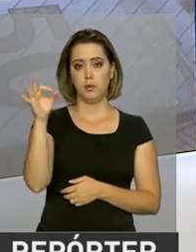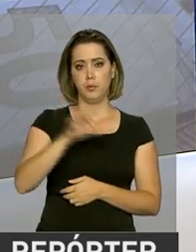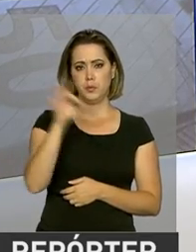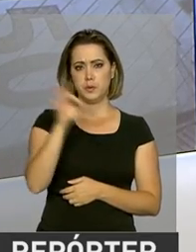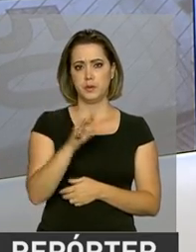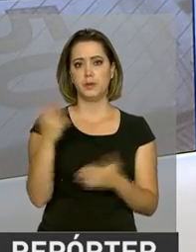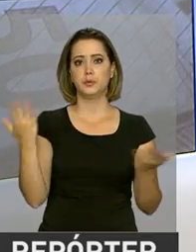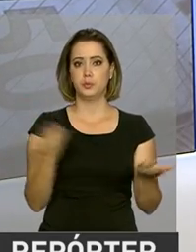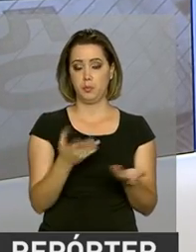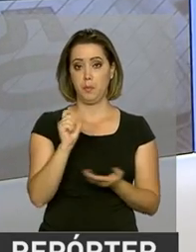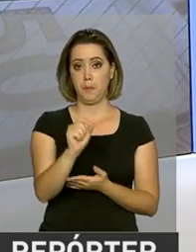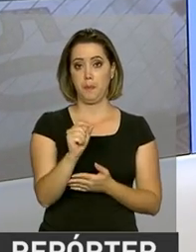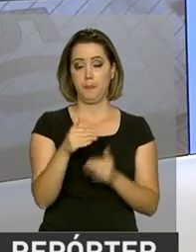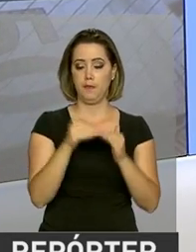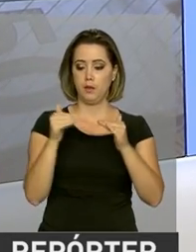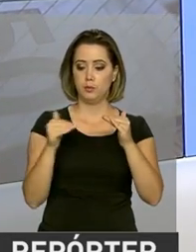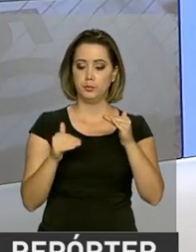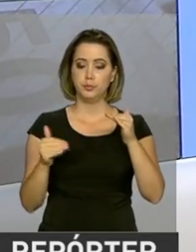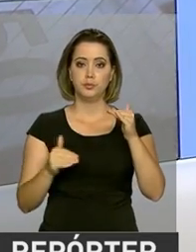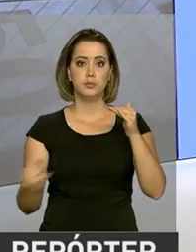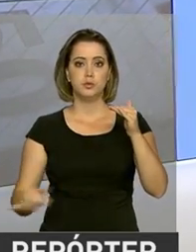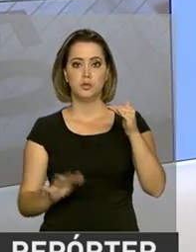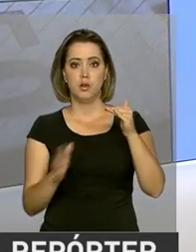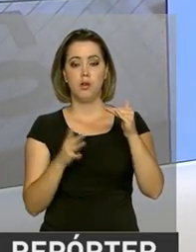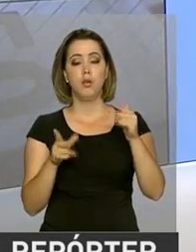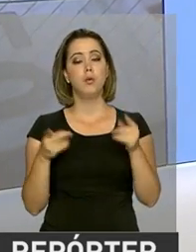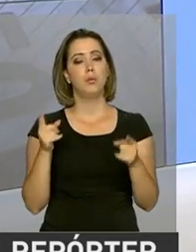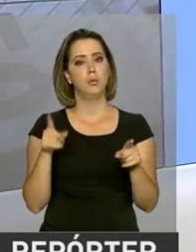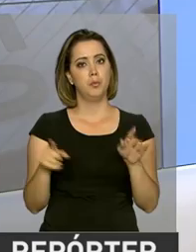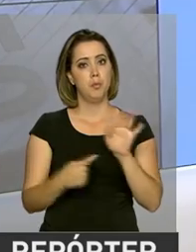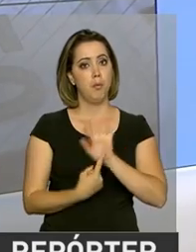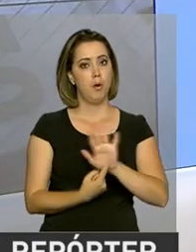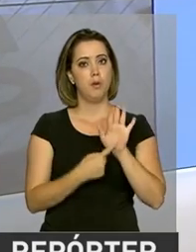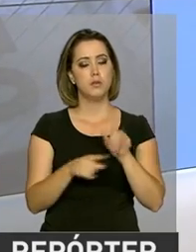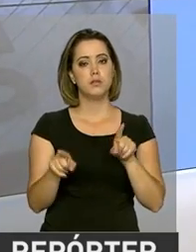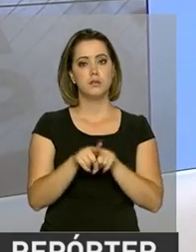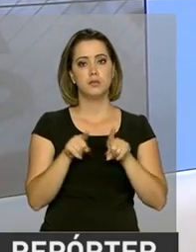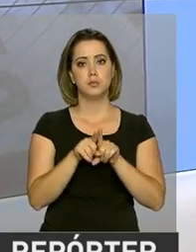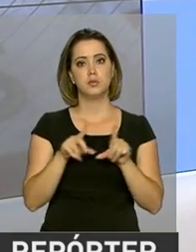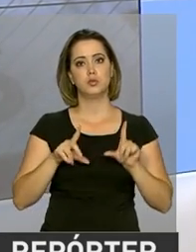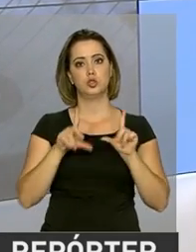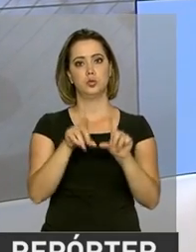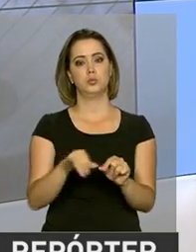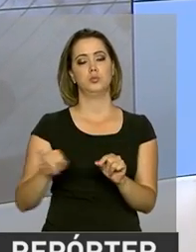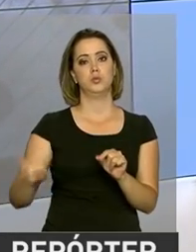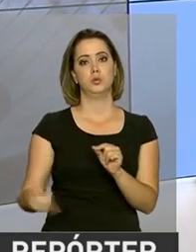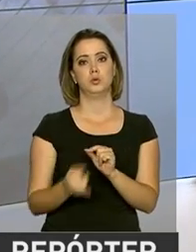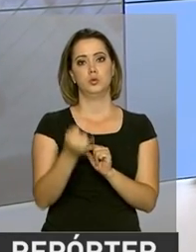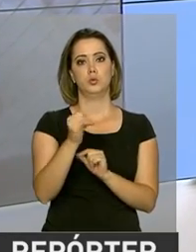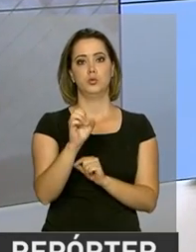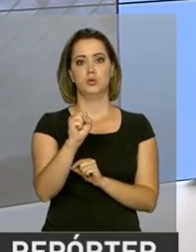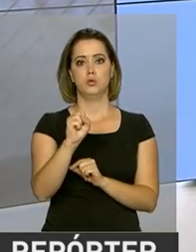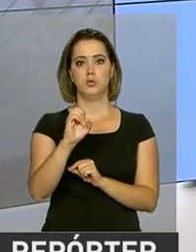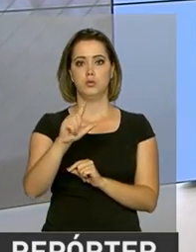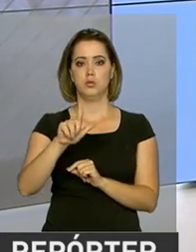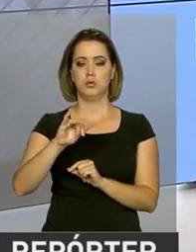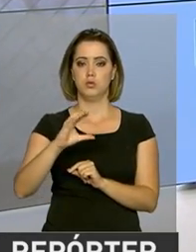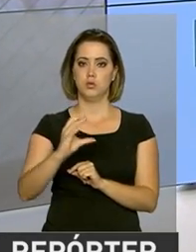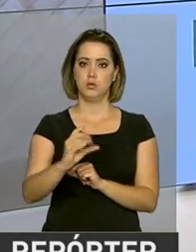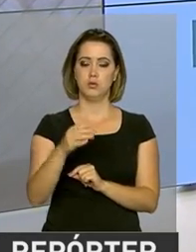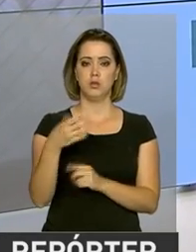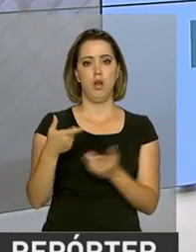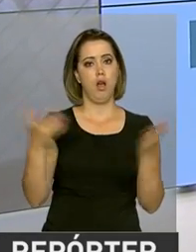inflação as projeções do mercado financeiro mostram ainda Uma redução na taxa básica de juras a celic de